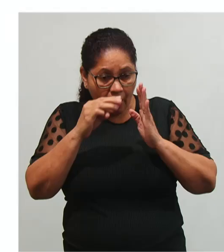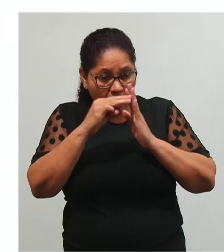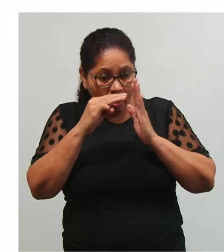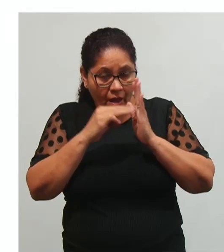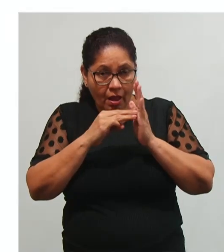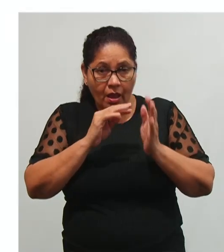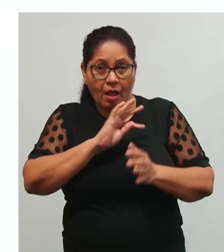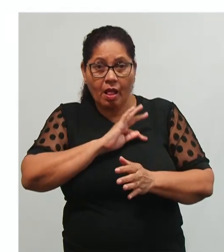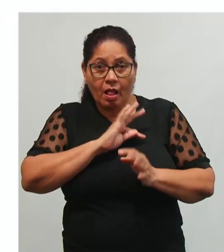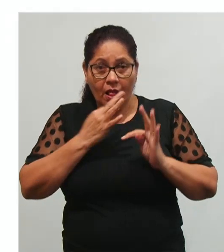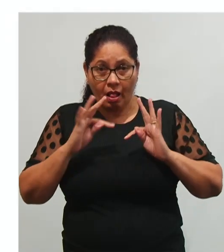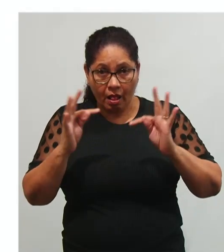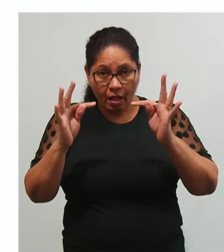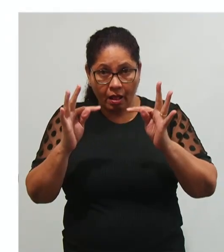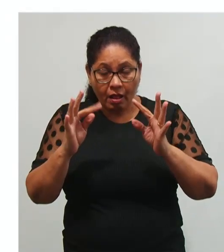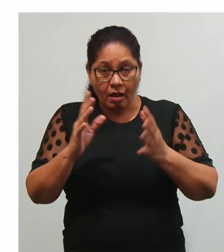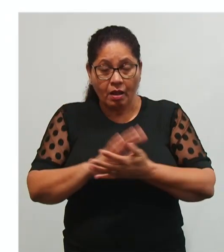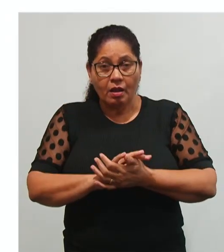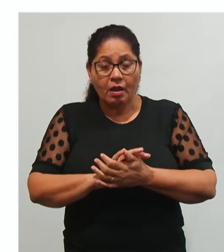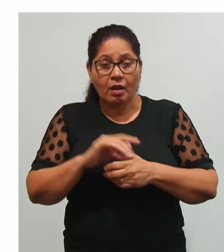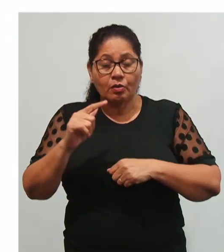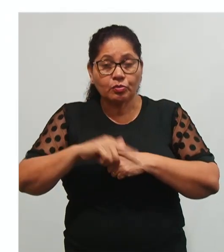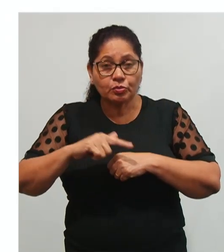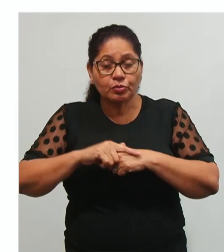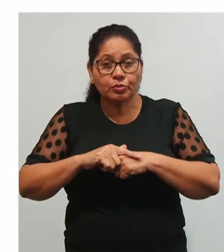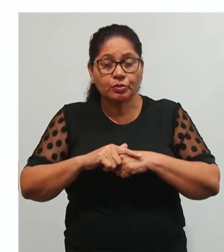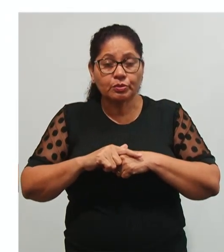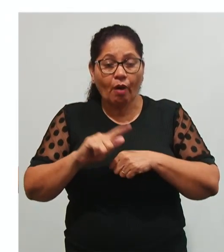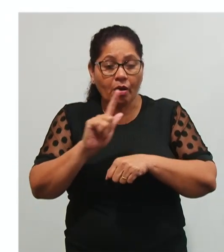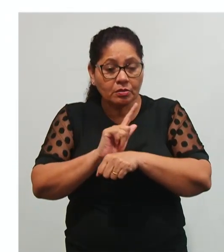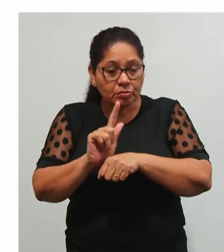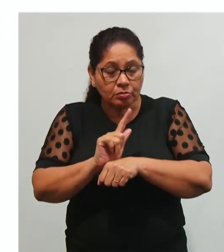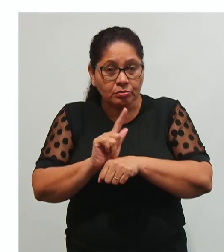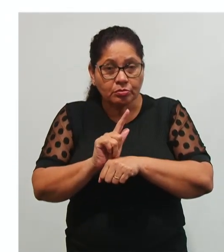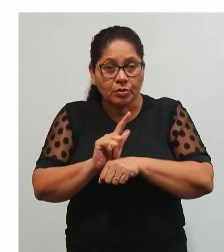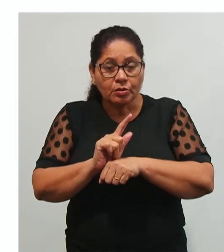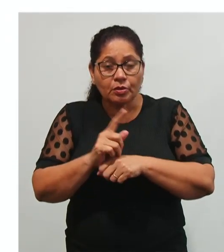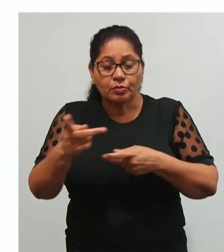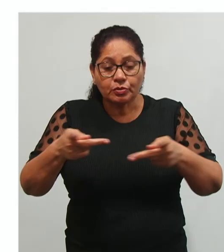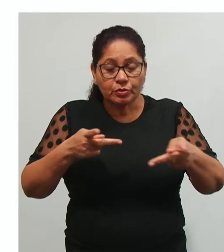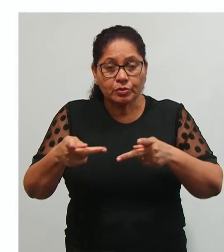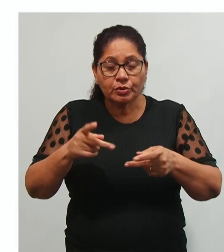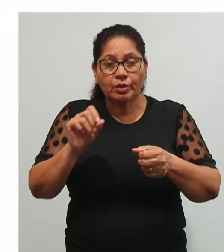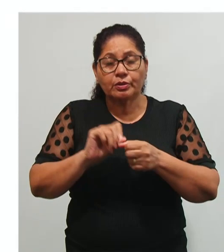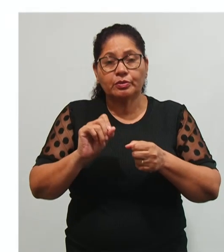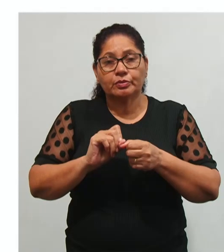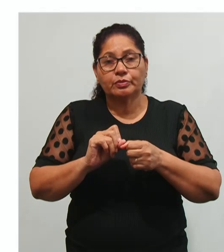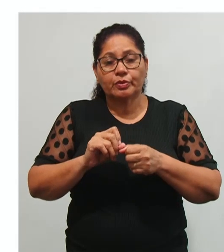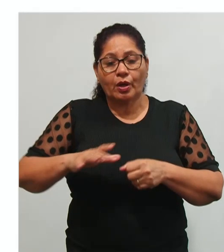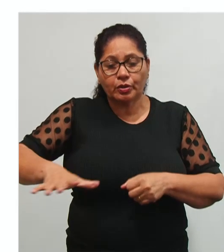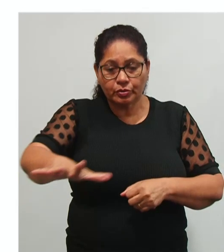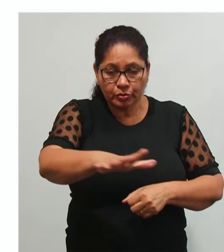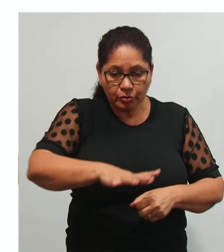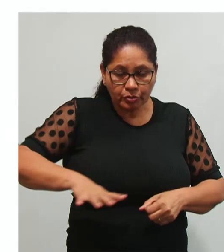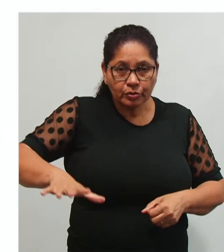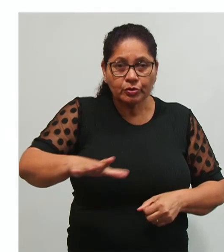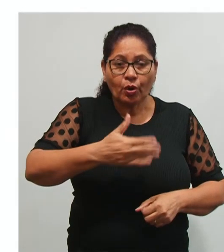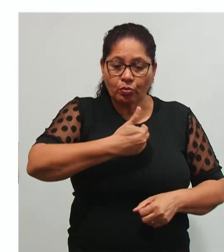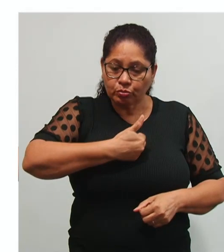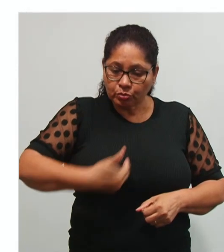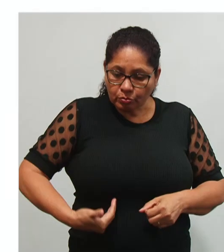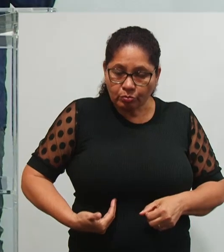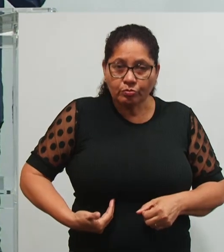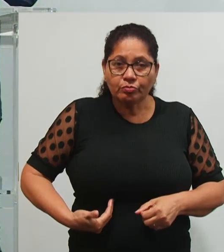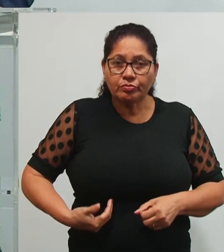métodos, técnicas, ferramentas para gerenciar projetos que são aplicáveis ao setor público. Então